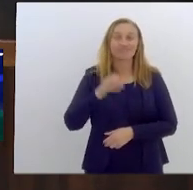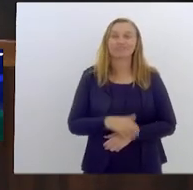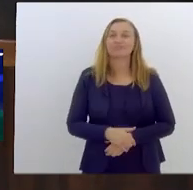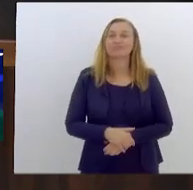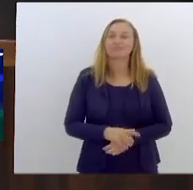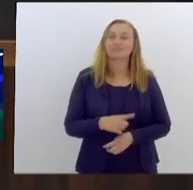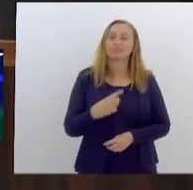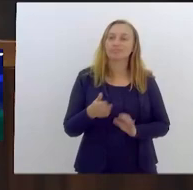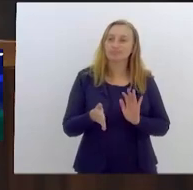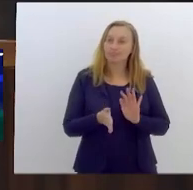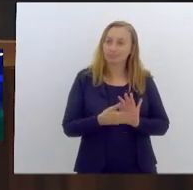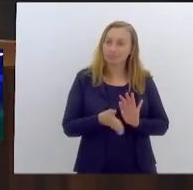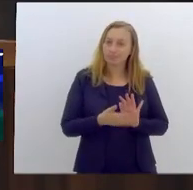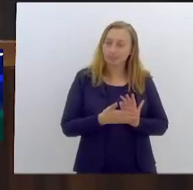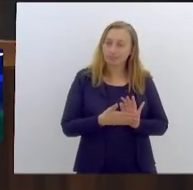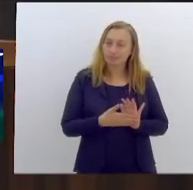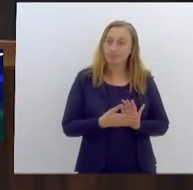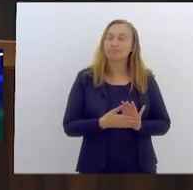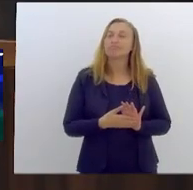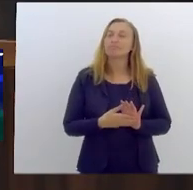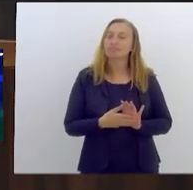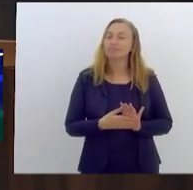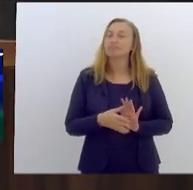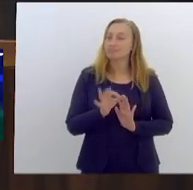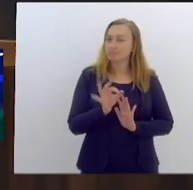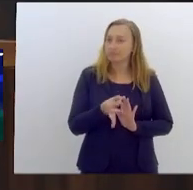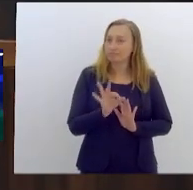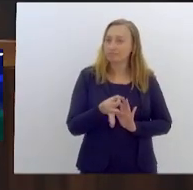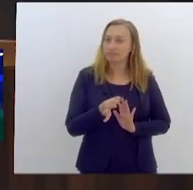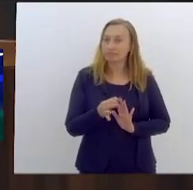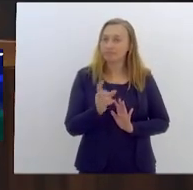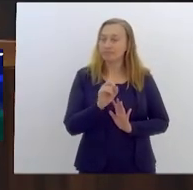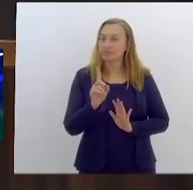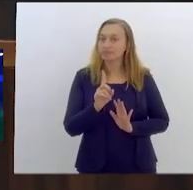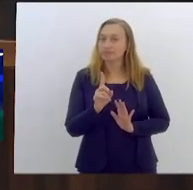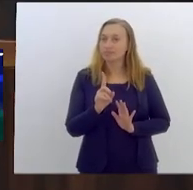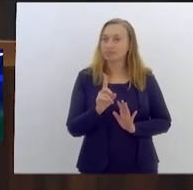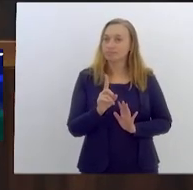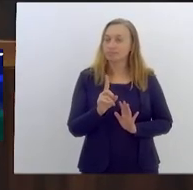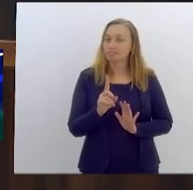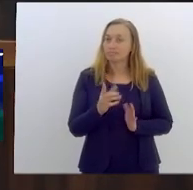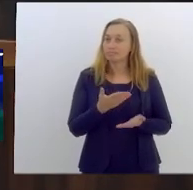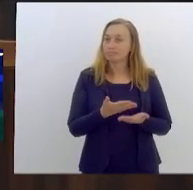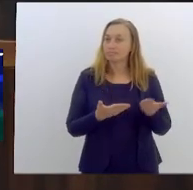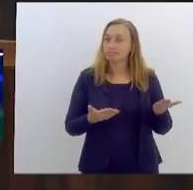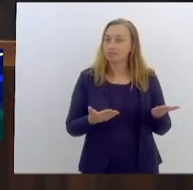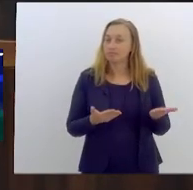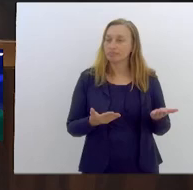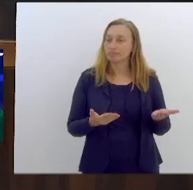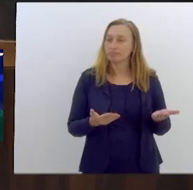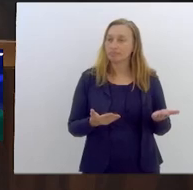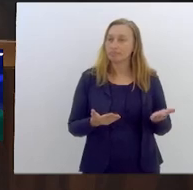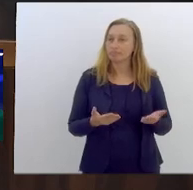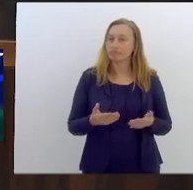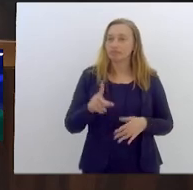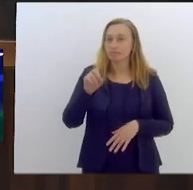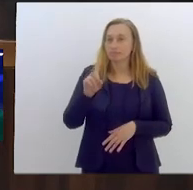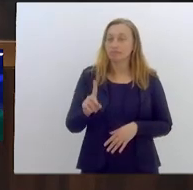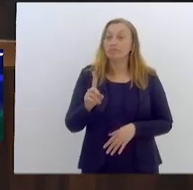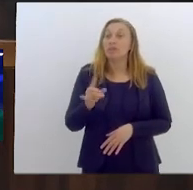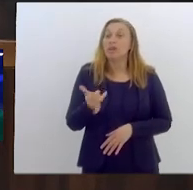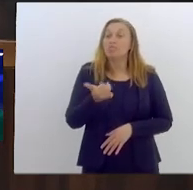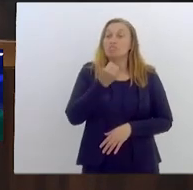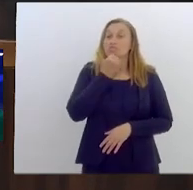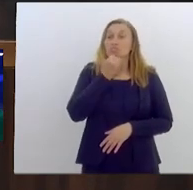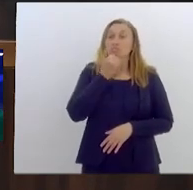da nossa proposição, e, de fato, nós não vamos abrir mão disso, de... Ah, perdão, o